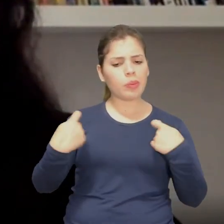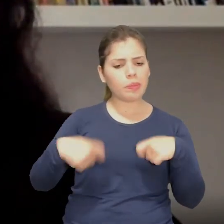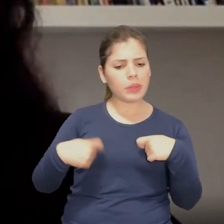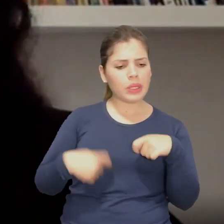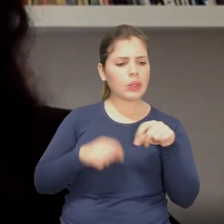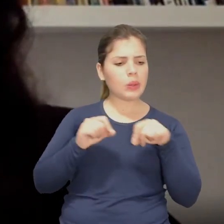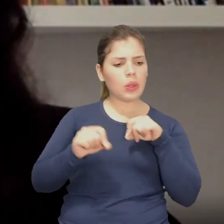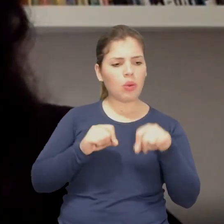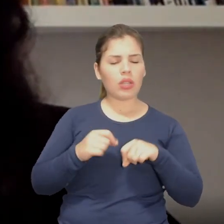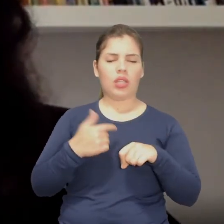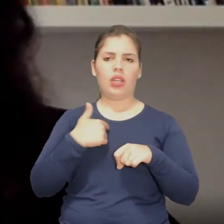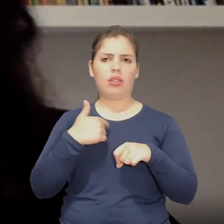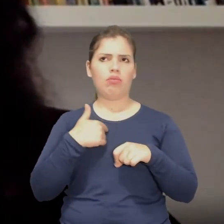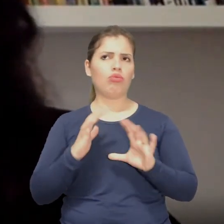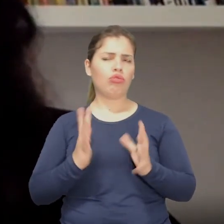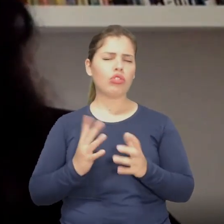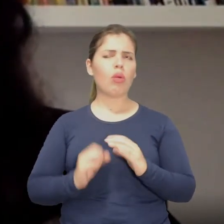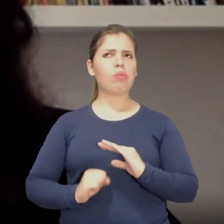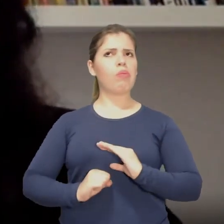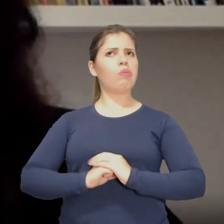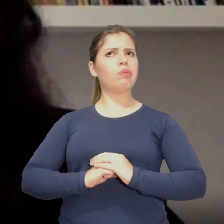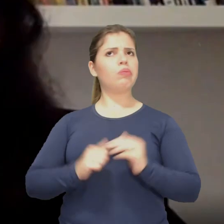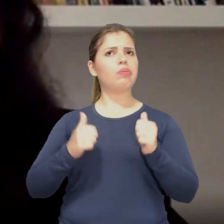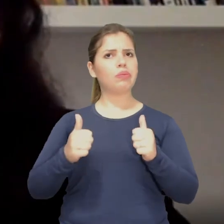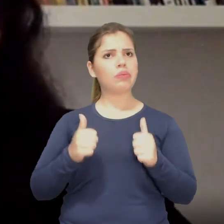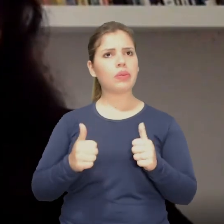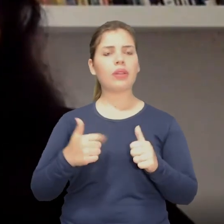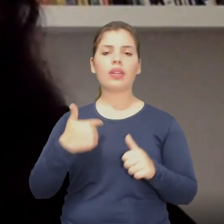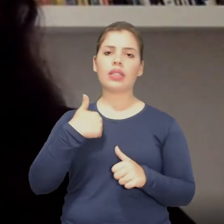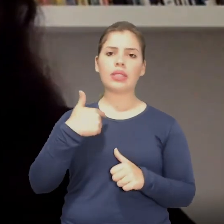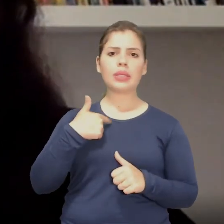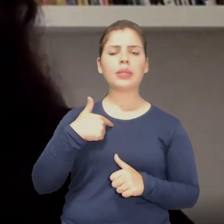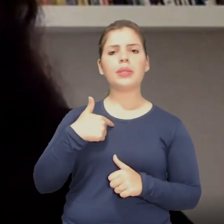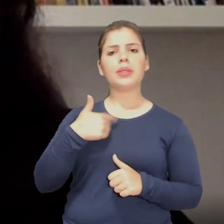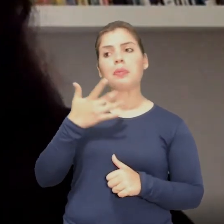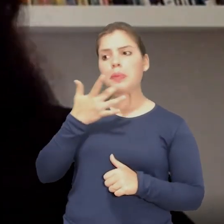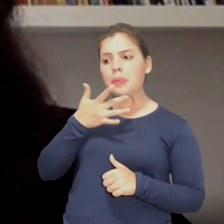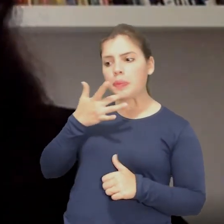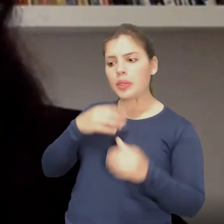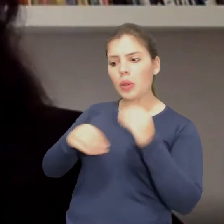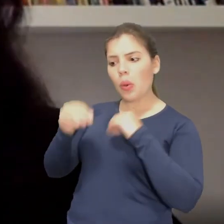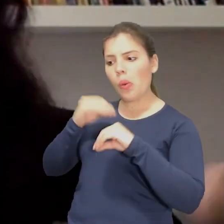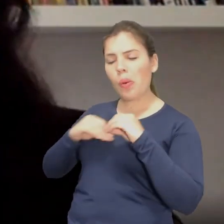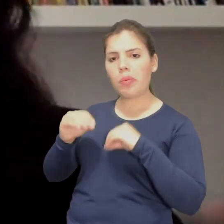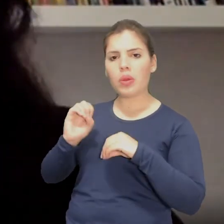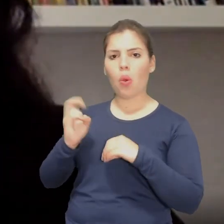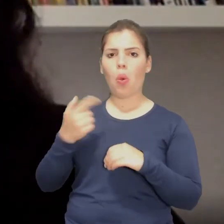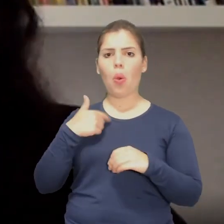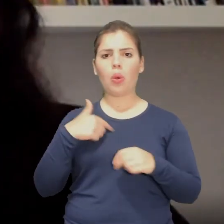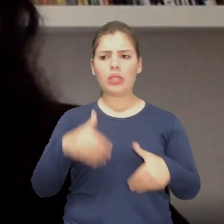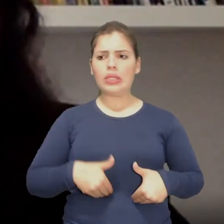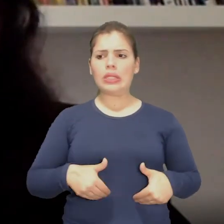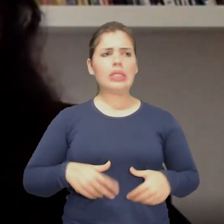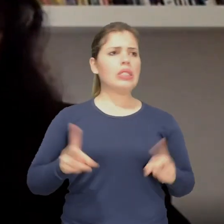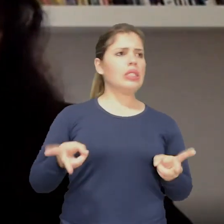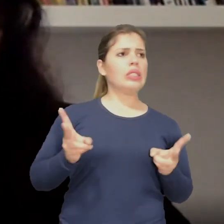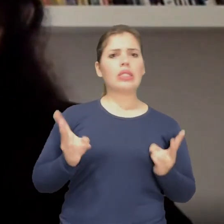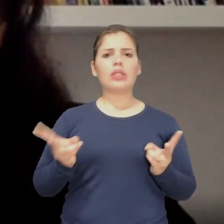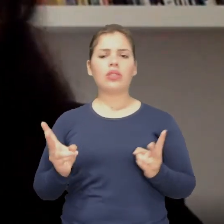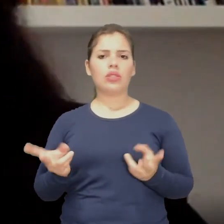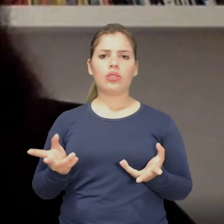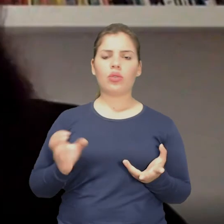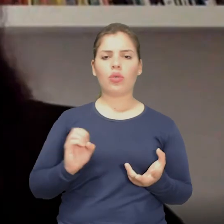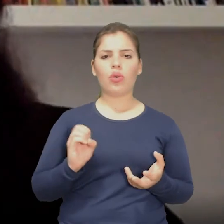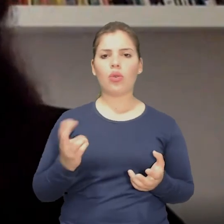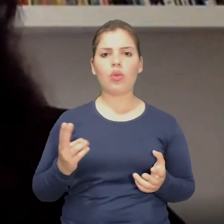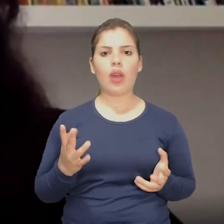no sentido assim, do que eu estou precisando, eu estou saciado, eu estou sentindo prazer, ou eu